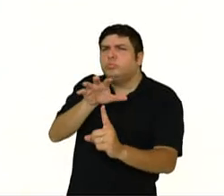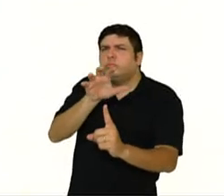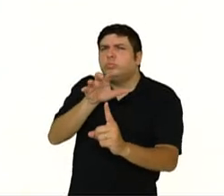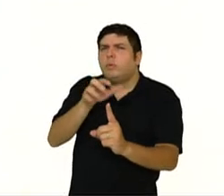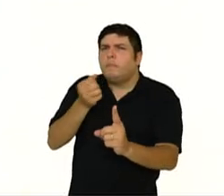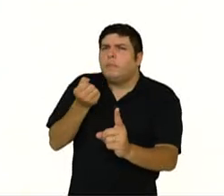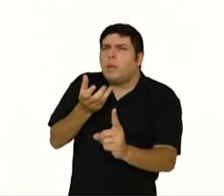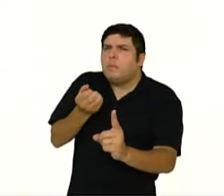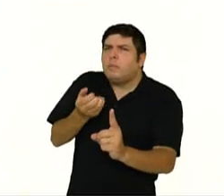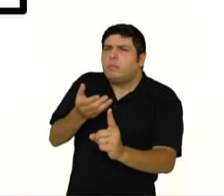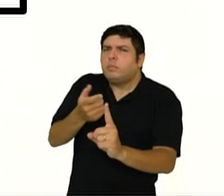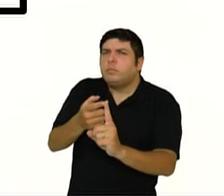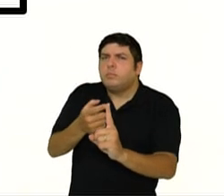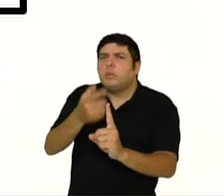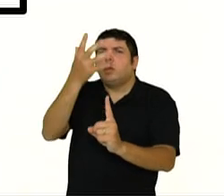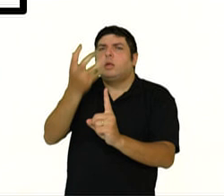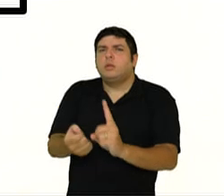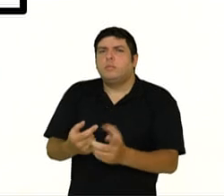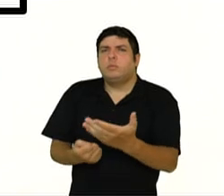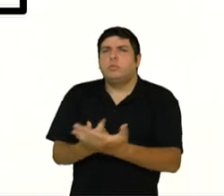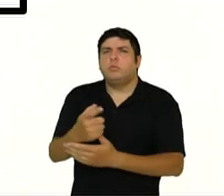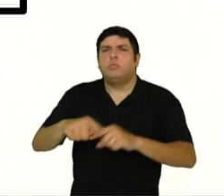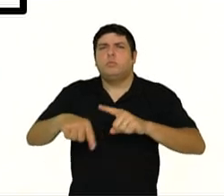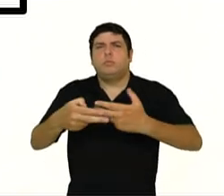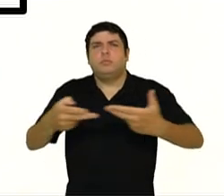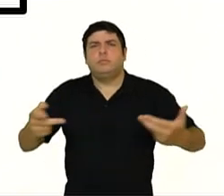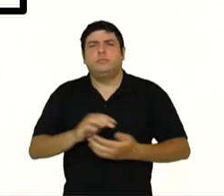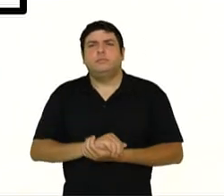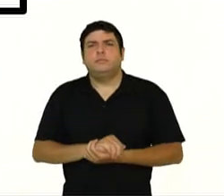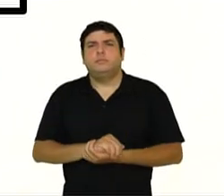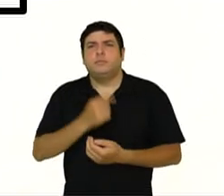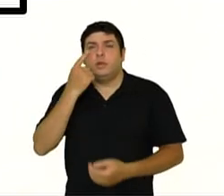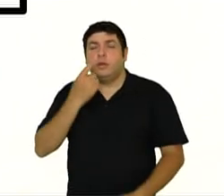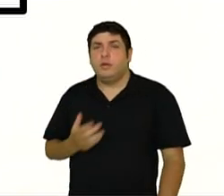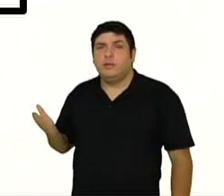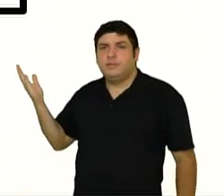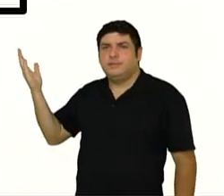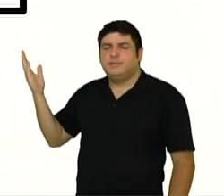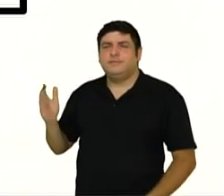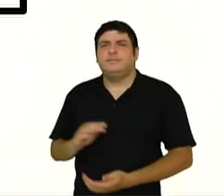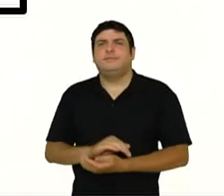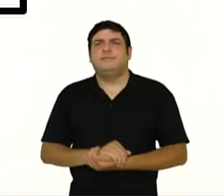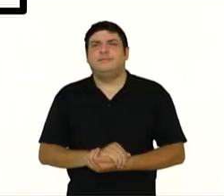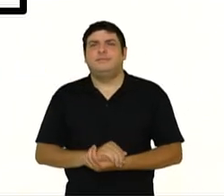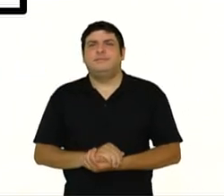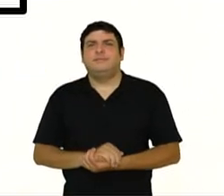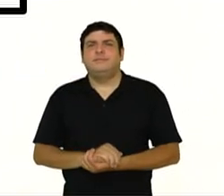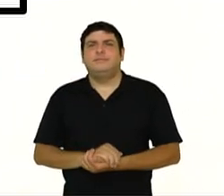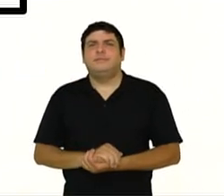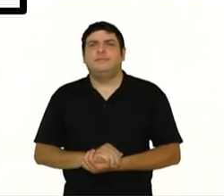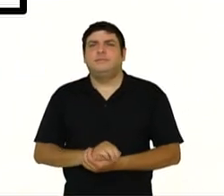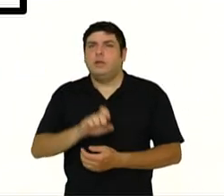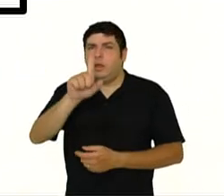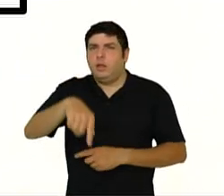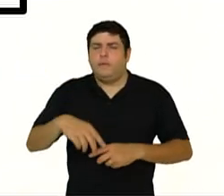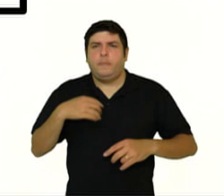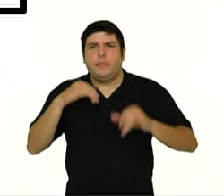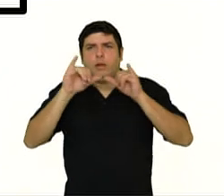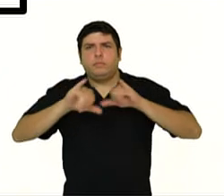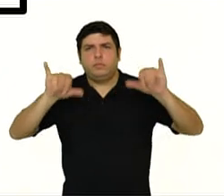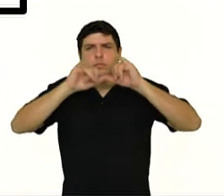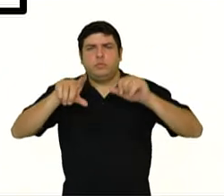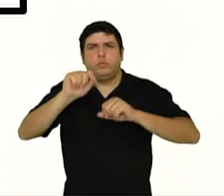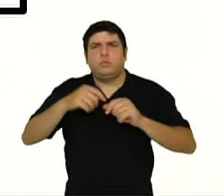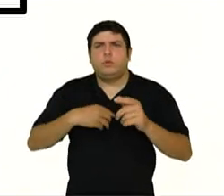a adquirir aquele produto. Olha essa propaganda 4 aqui, né? É uma propaganda, tem